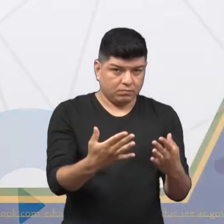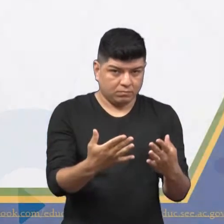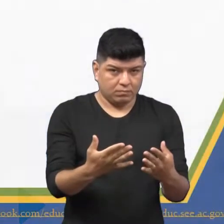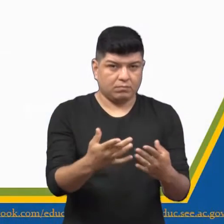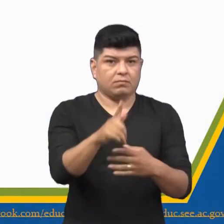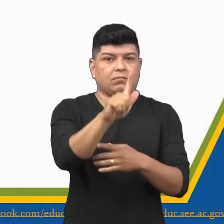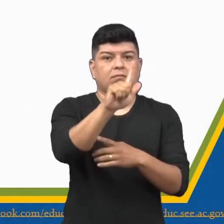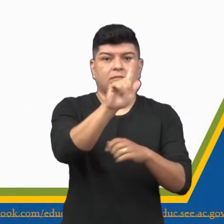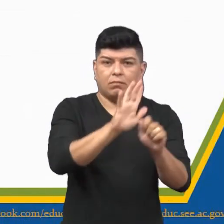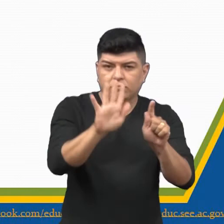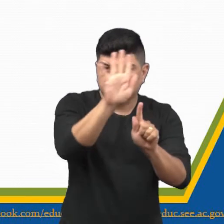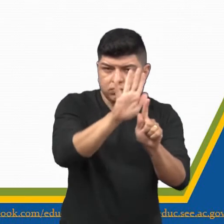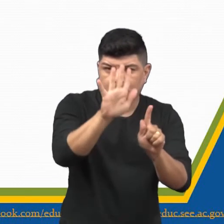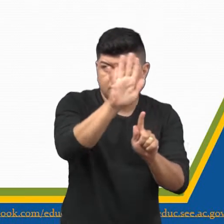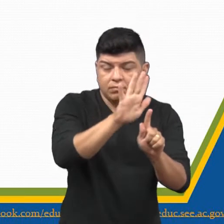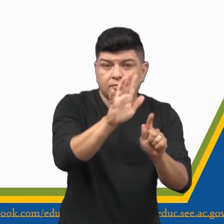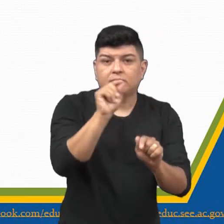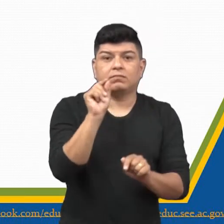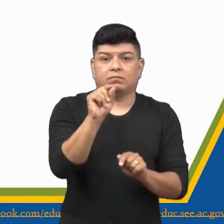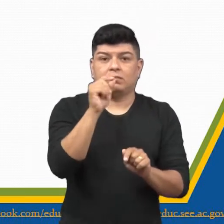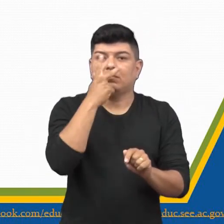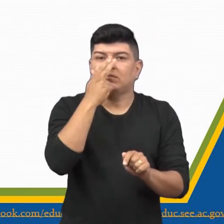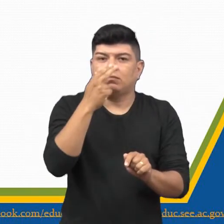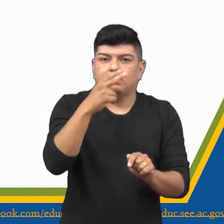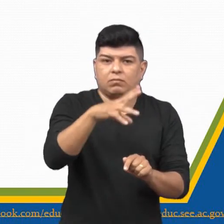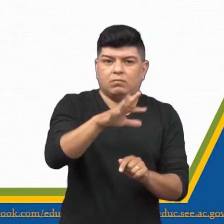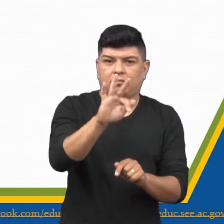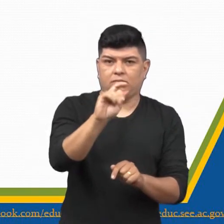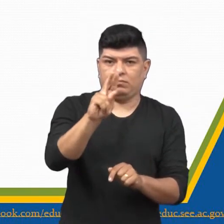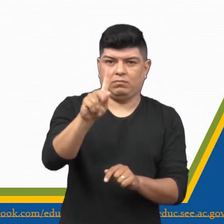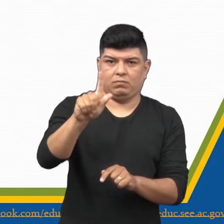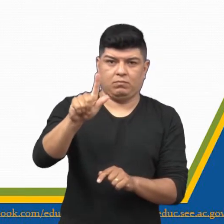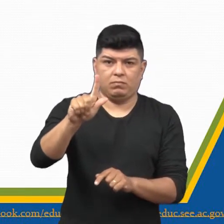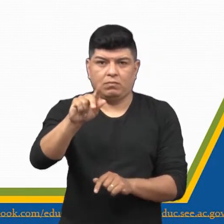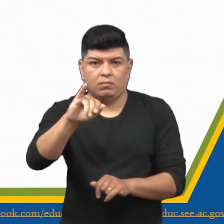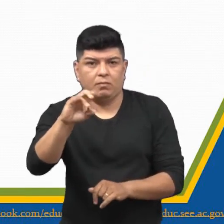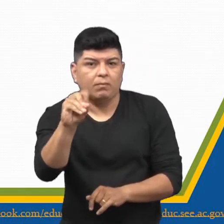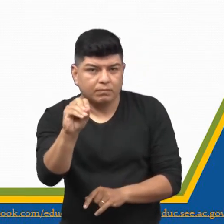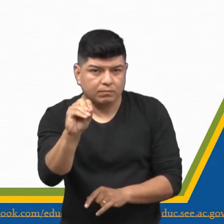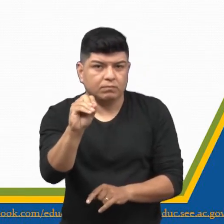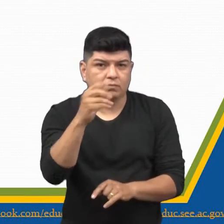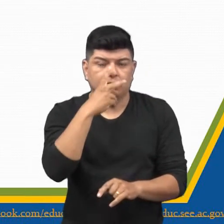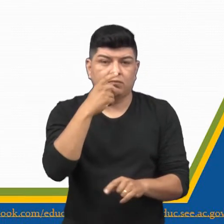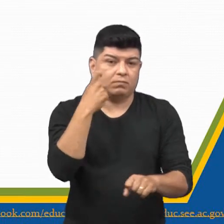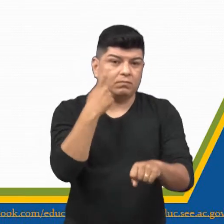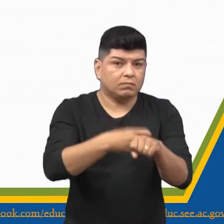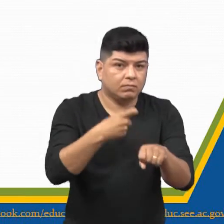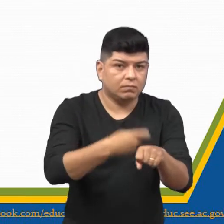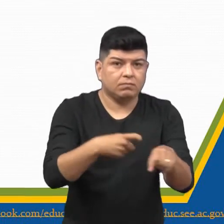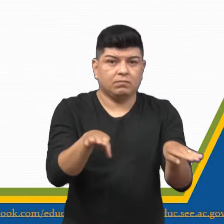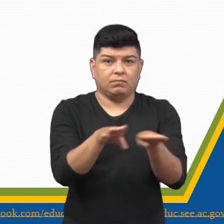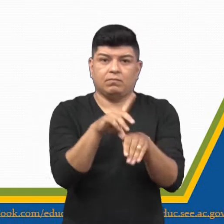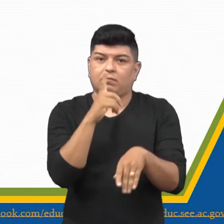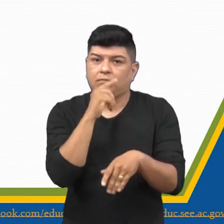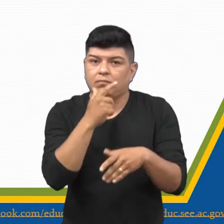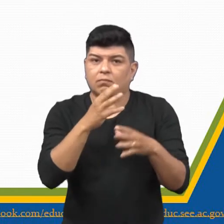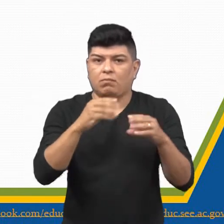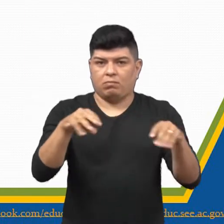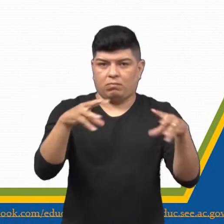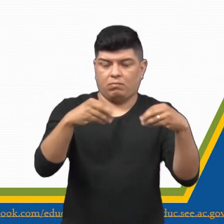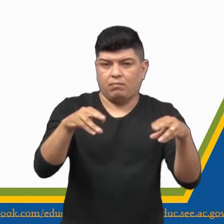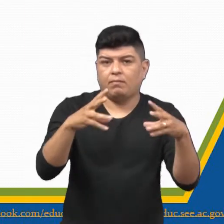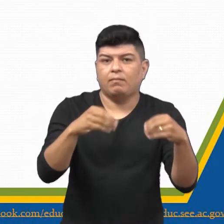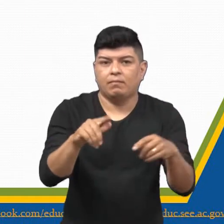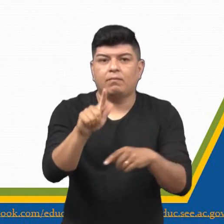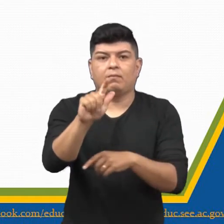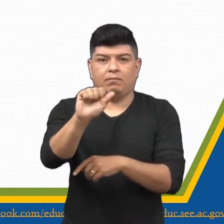gasoso, nós temos que lembrar que ele é um estado fluido da matéria. Lembra que nós temos o estado sólido, estado líquido e o estado